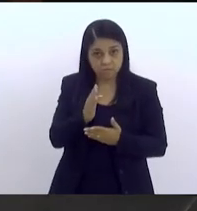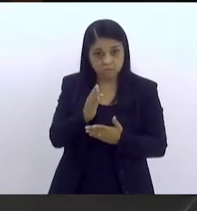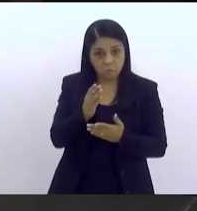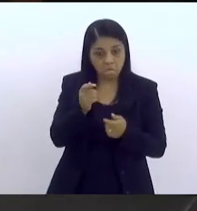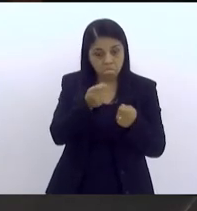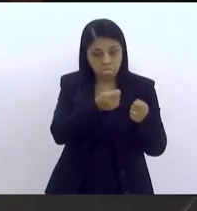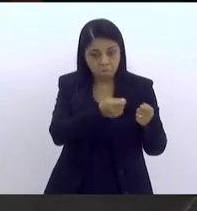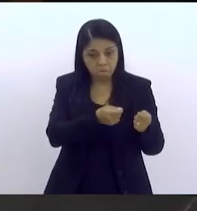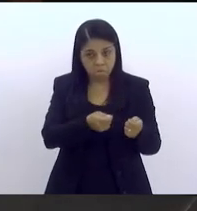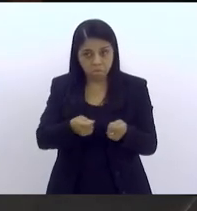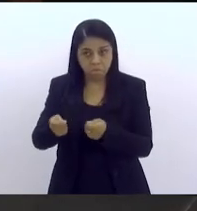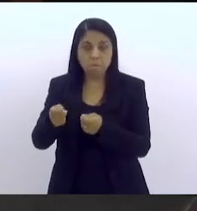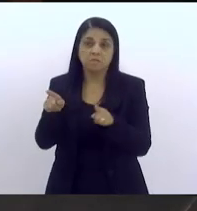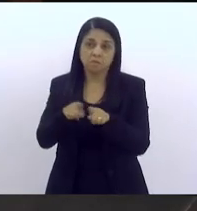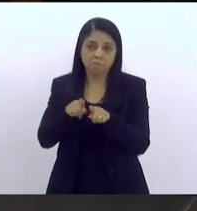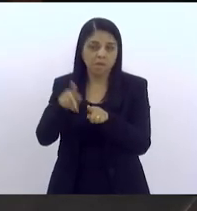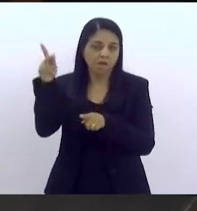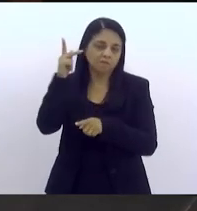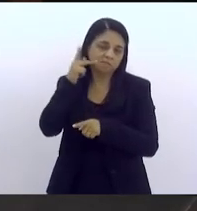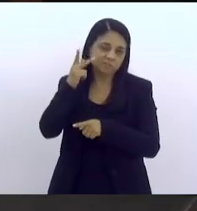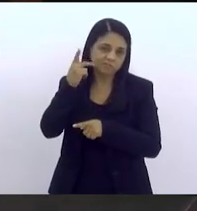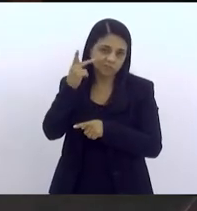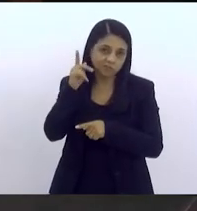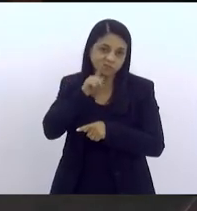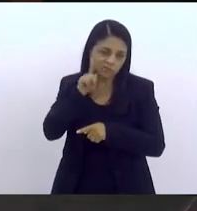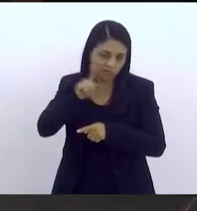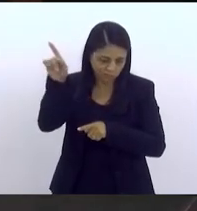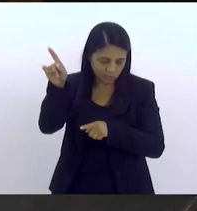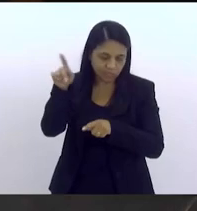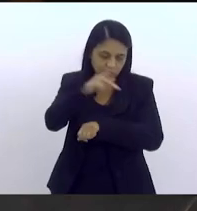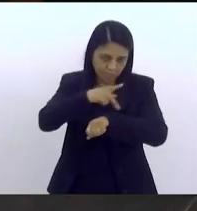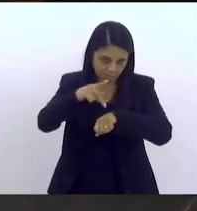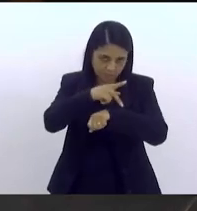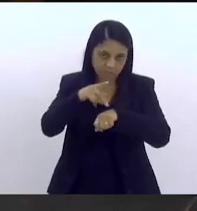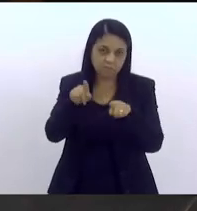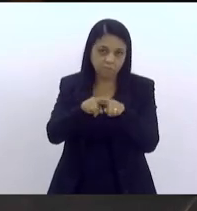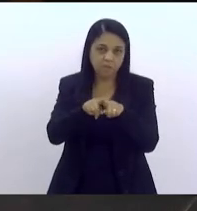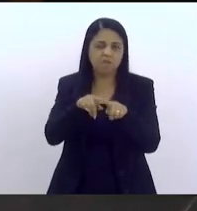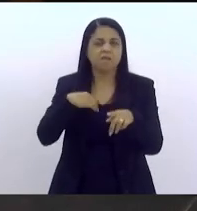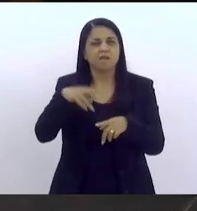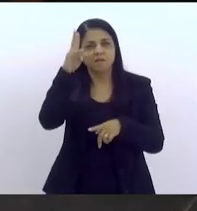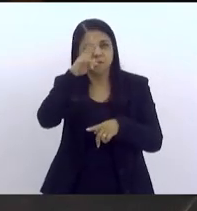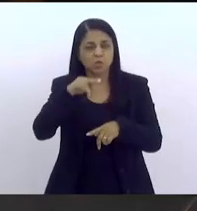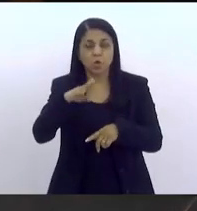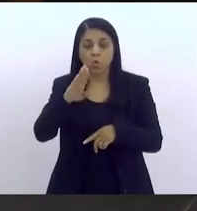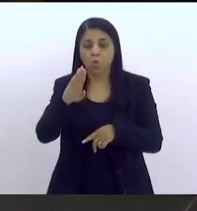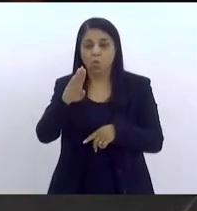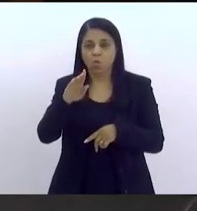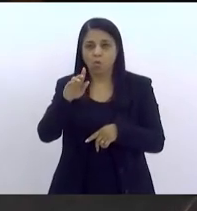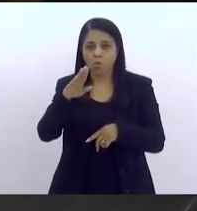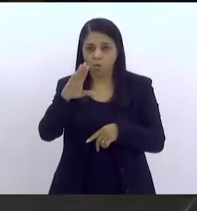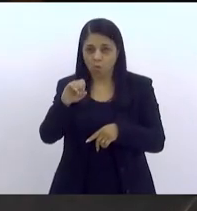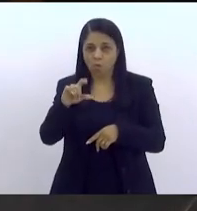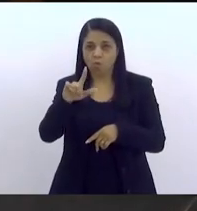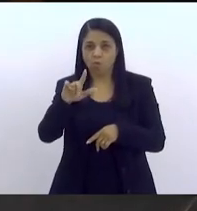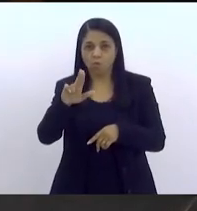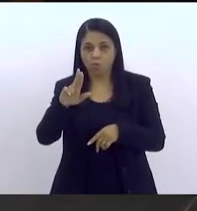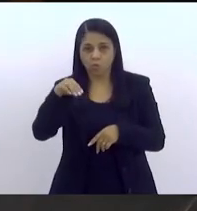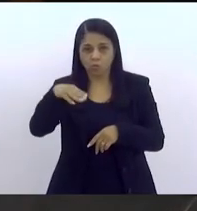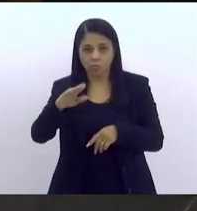longo dos anos nos Estados Unidos lembremos do massacre de columbine de 20 de Abril de 1999